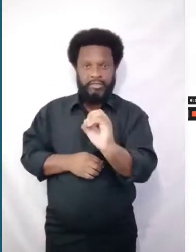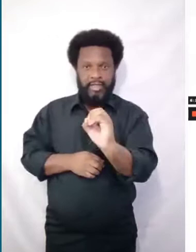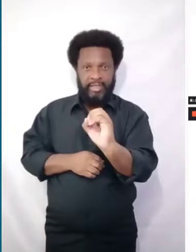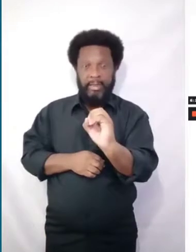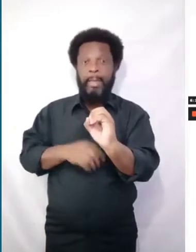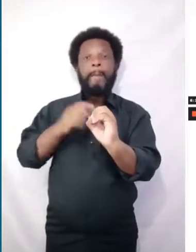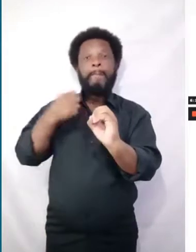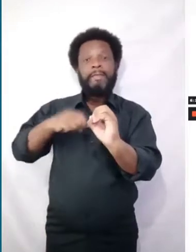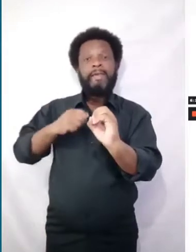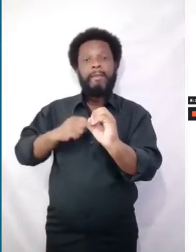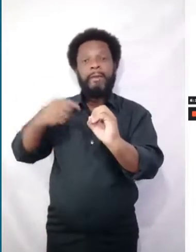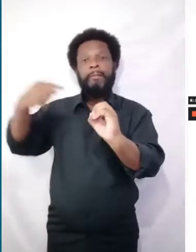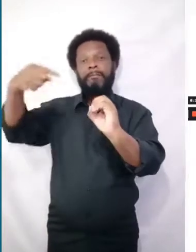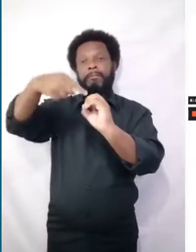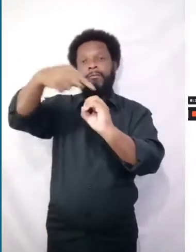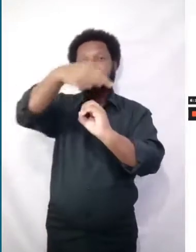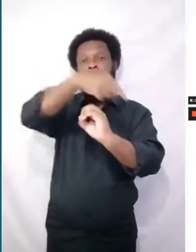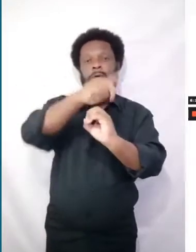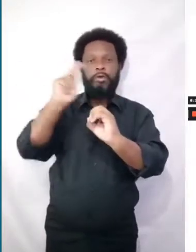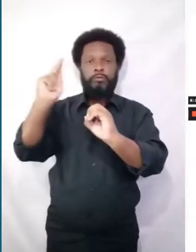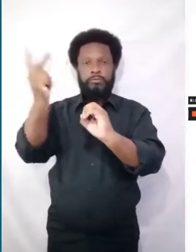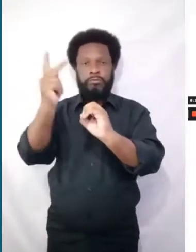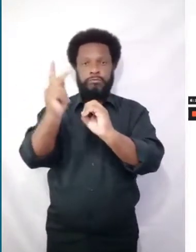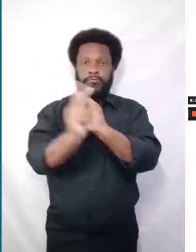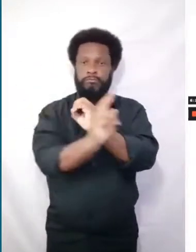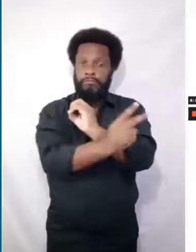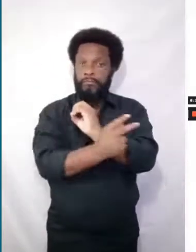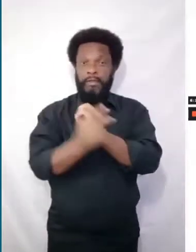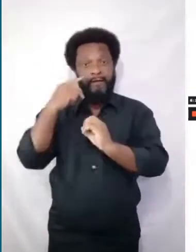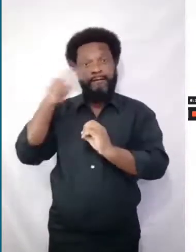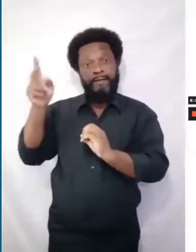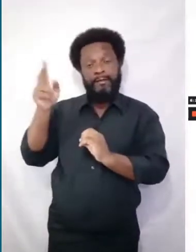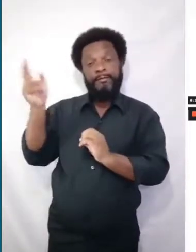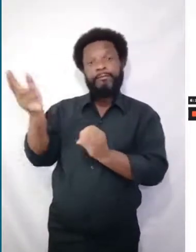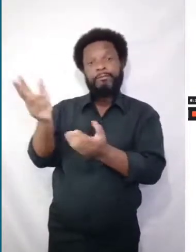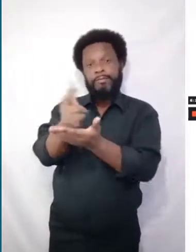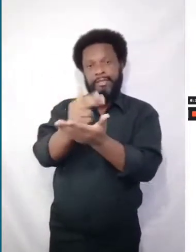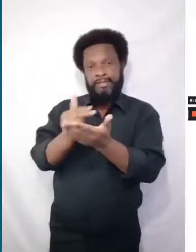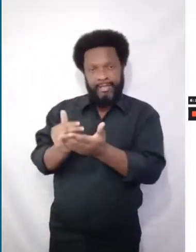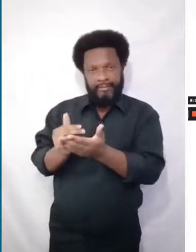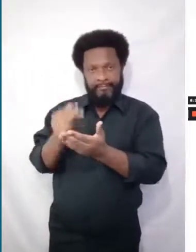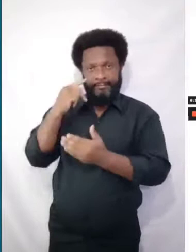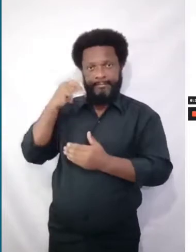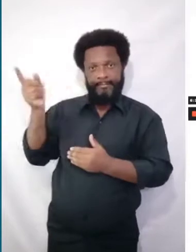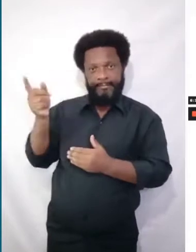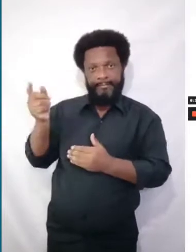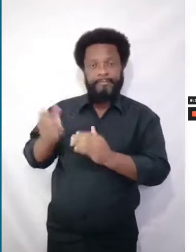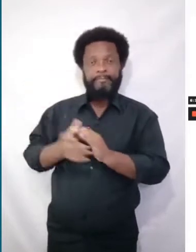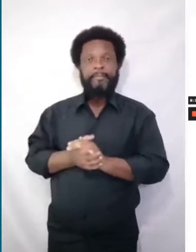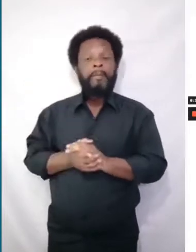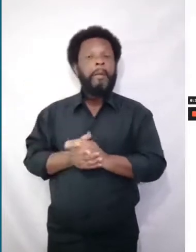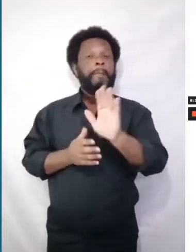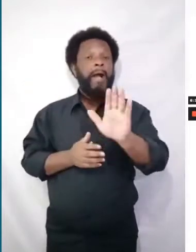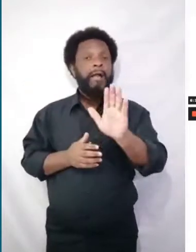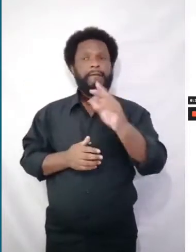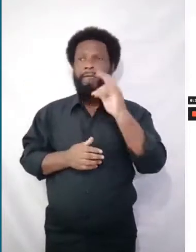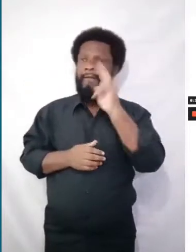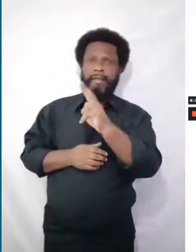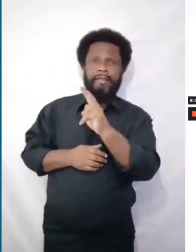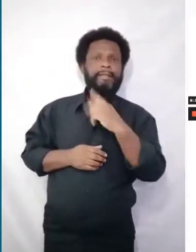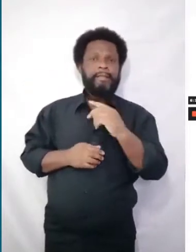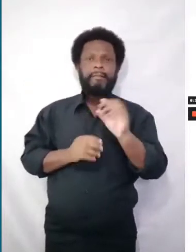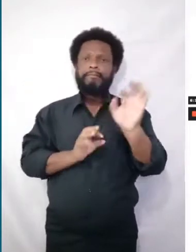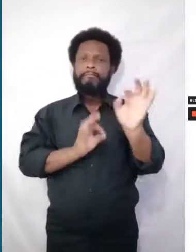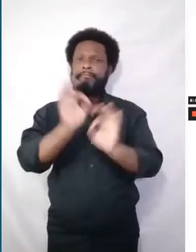oxigênio, que é o átomo central, porque o átomo central é sempre o átomo que vai fazer o maior número de ligações. Então, bem, voltei aqui a fórmula